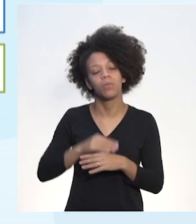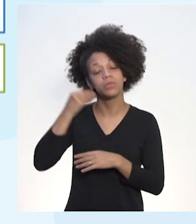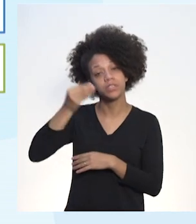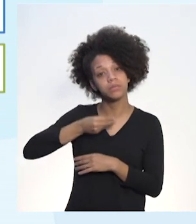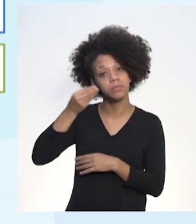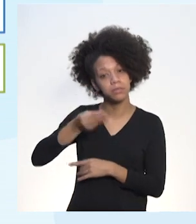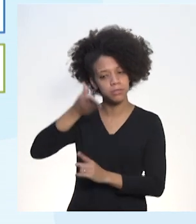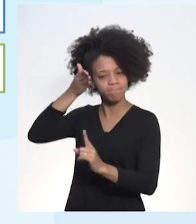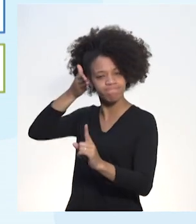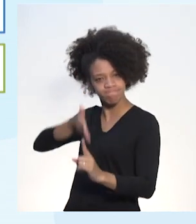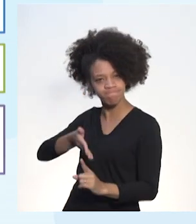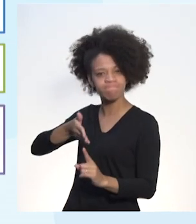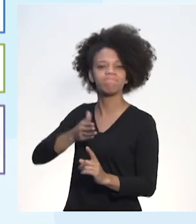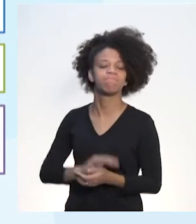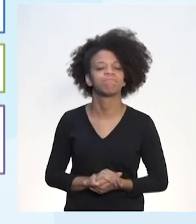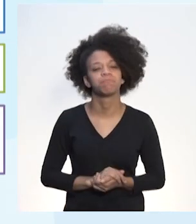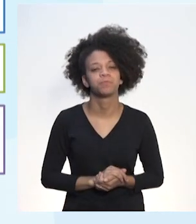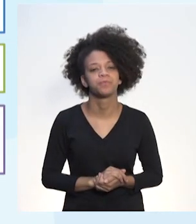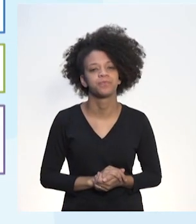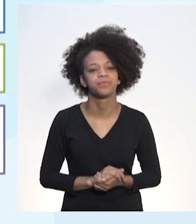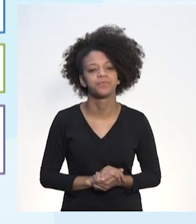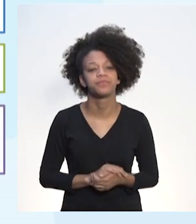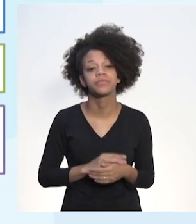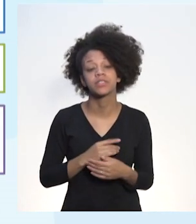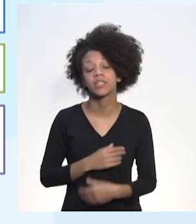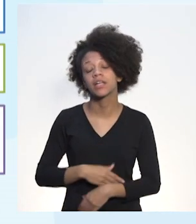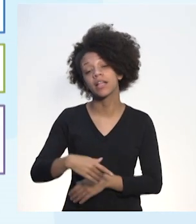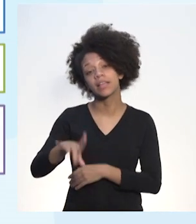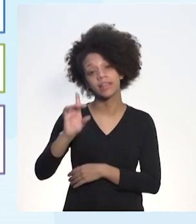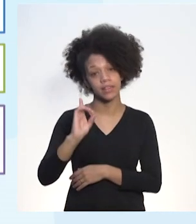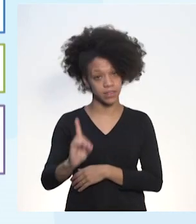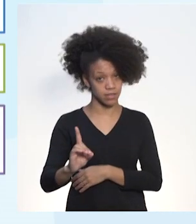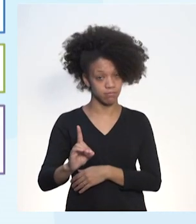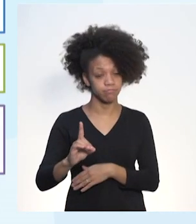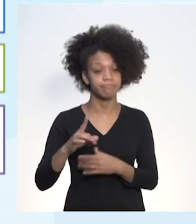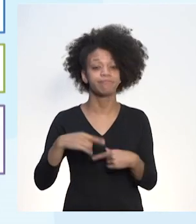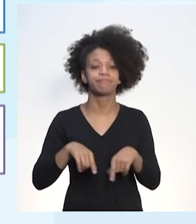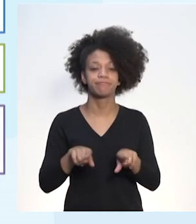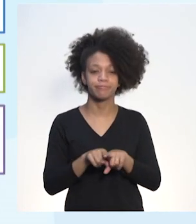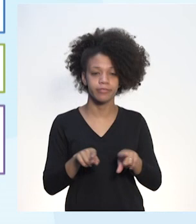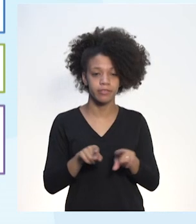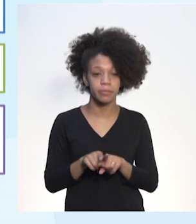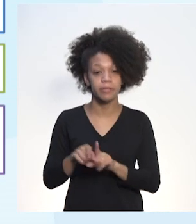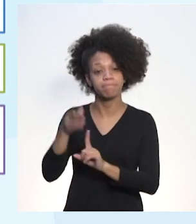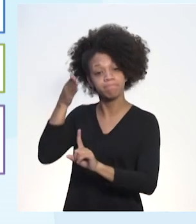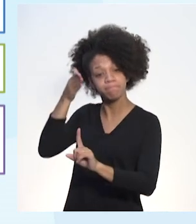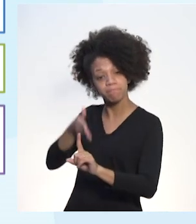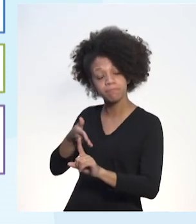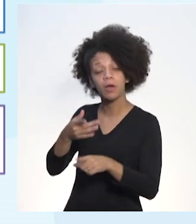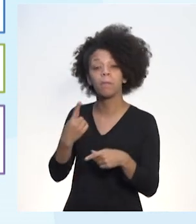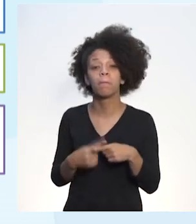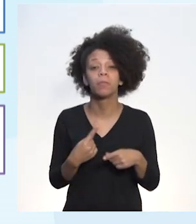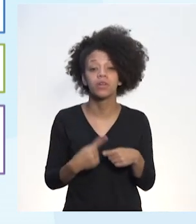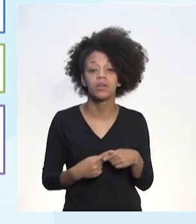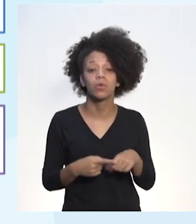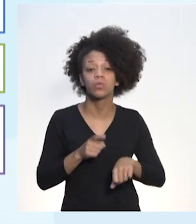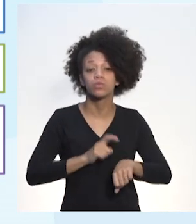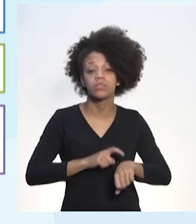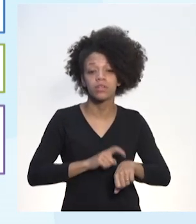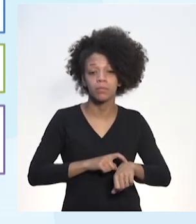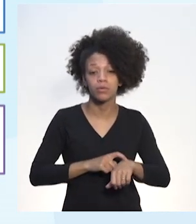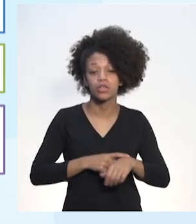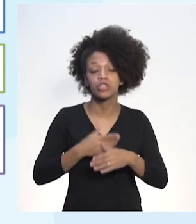experimento determinístico. E na letra D, ele também é determinístico, pois o tempo